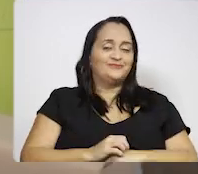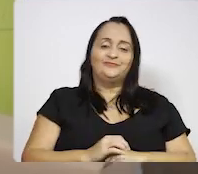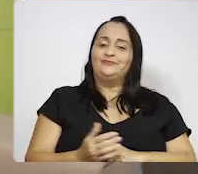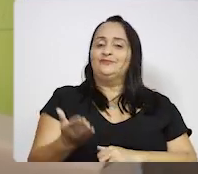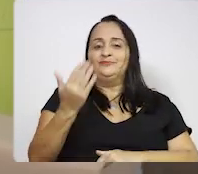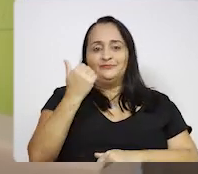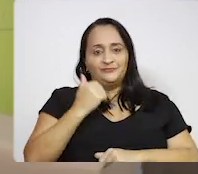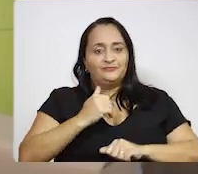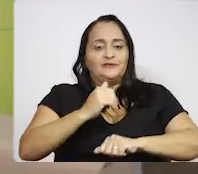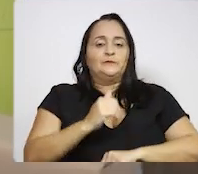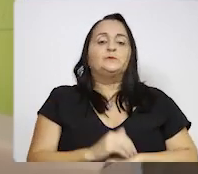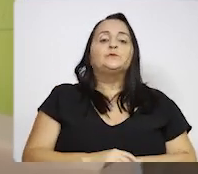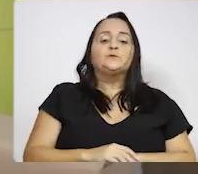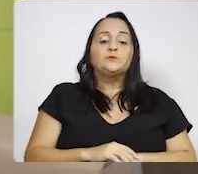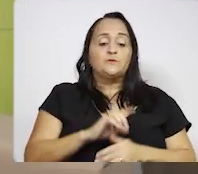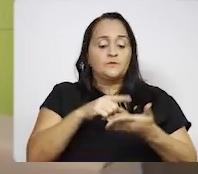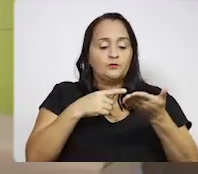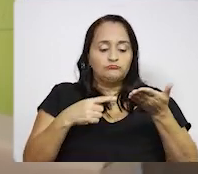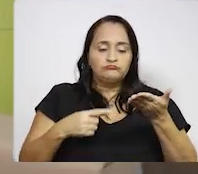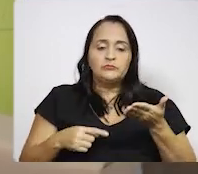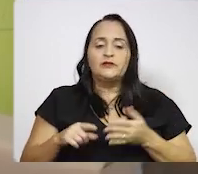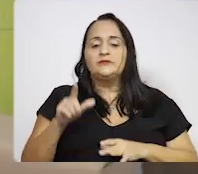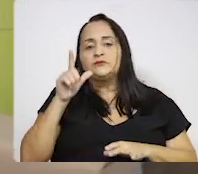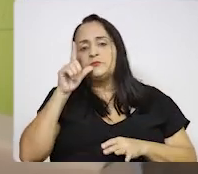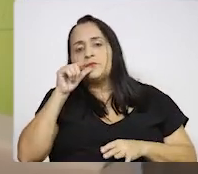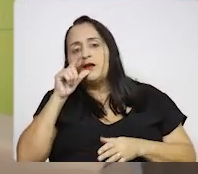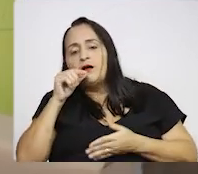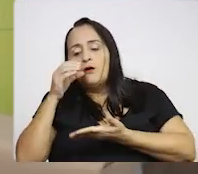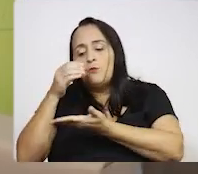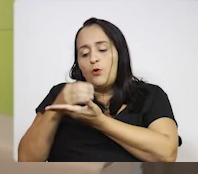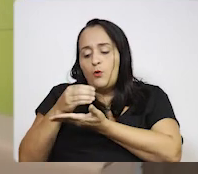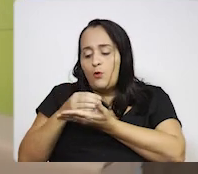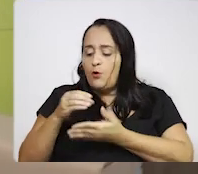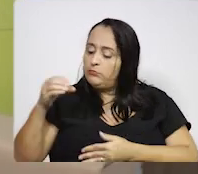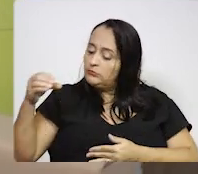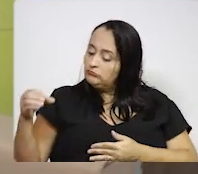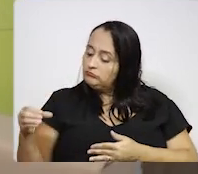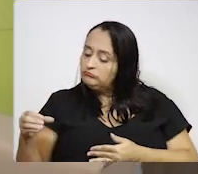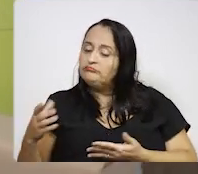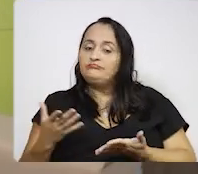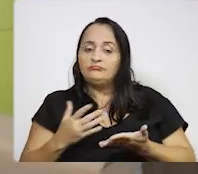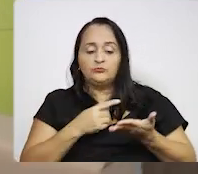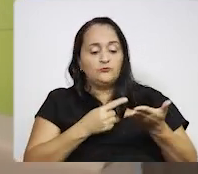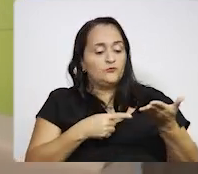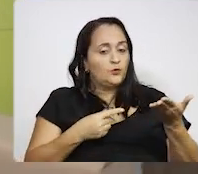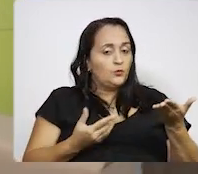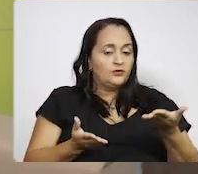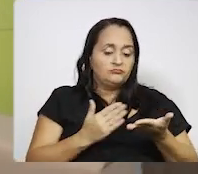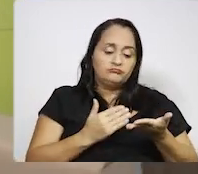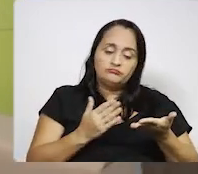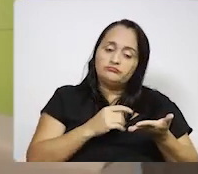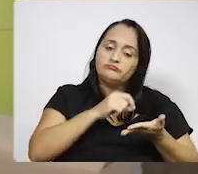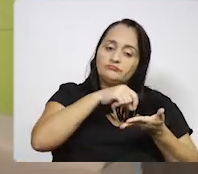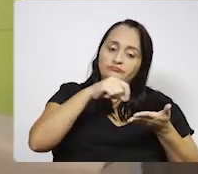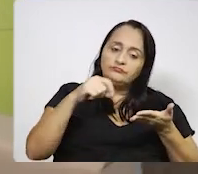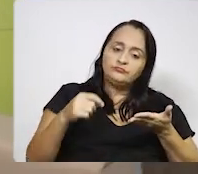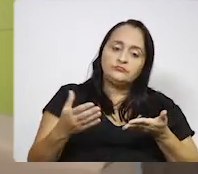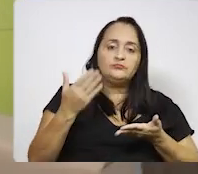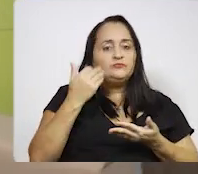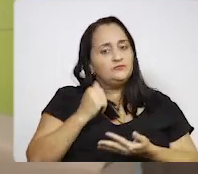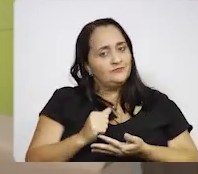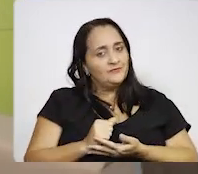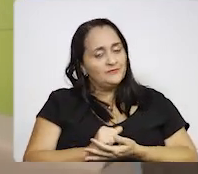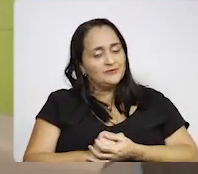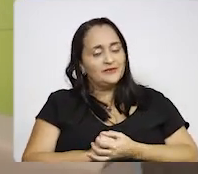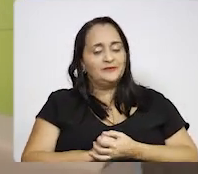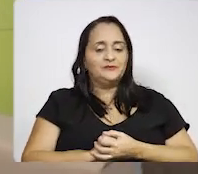Então, pega tudo aí, o material, o copo com água, se você tiver com o livro na mão, vai ajudar muito. E mãos